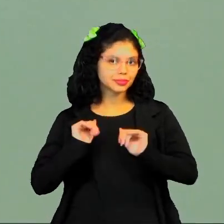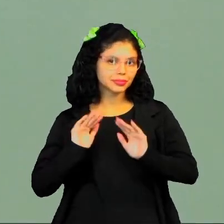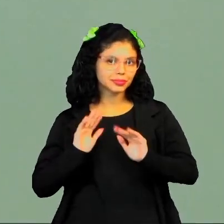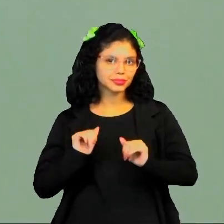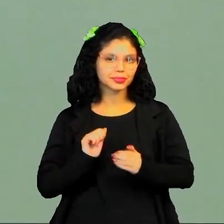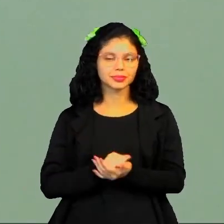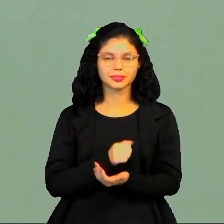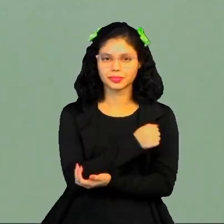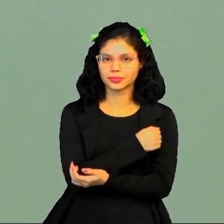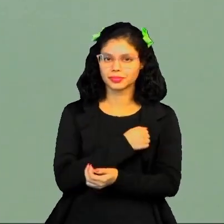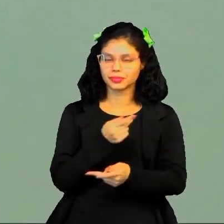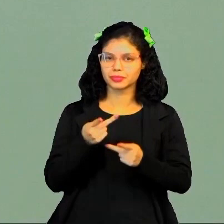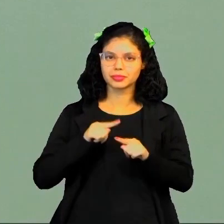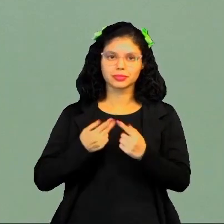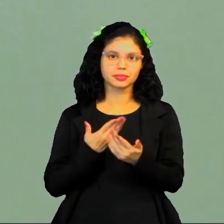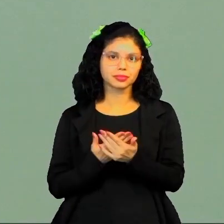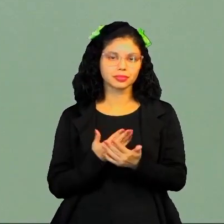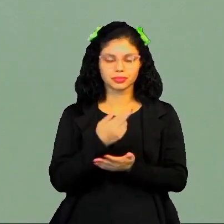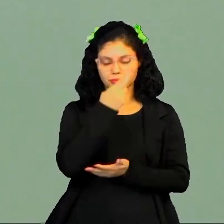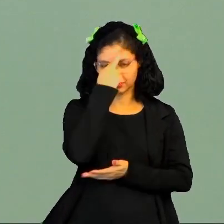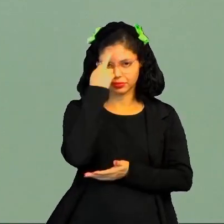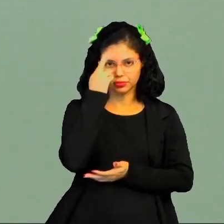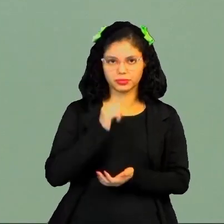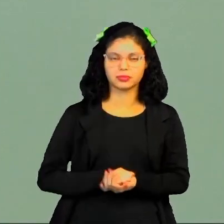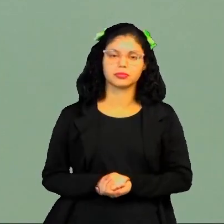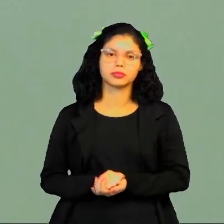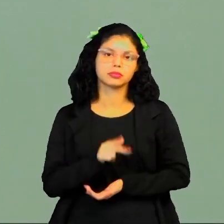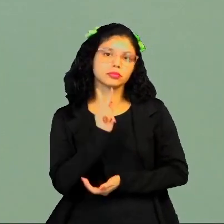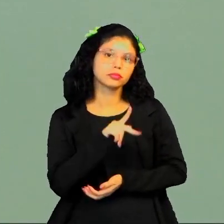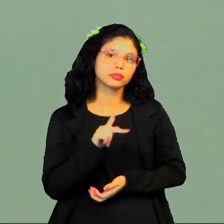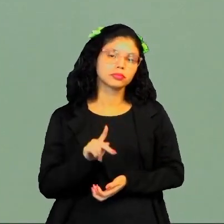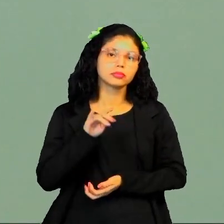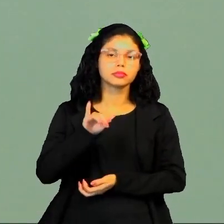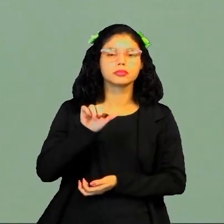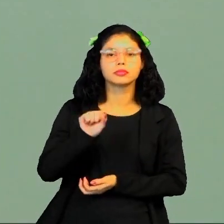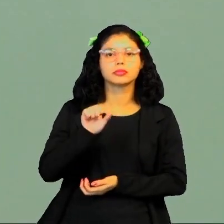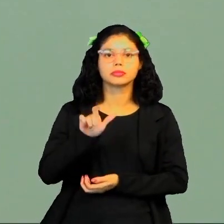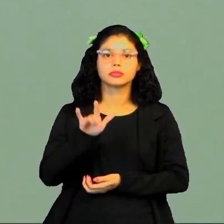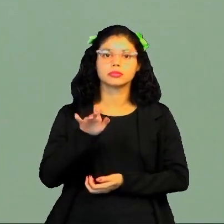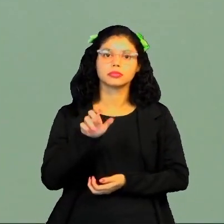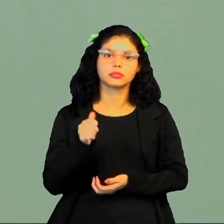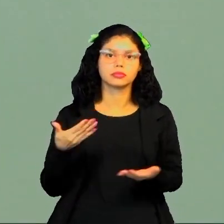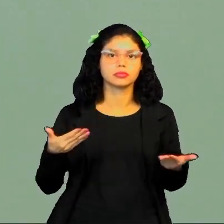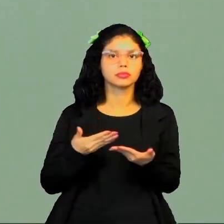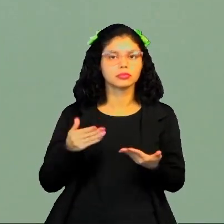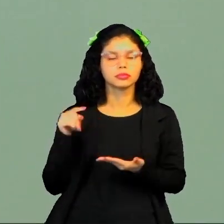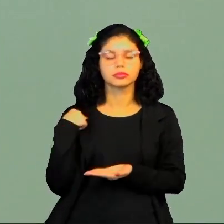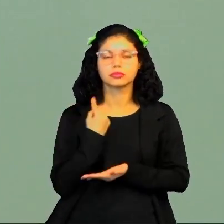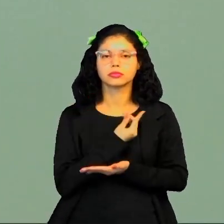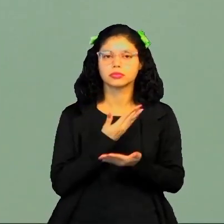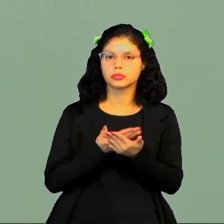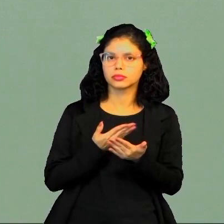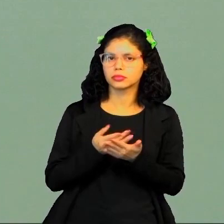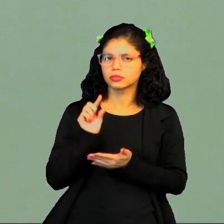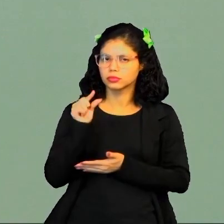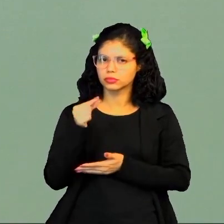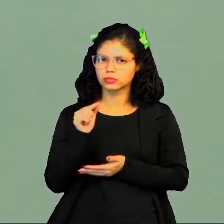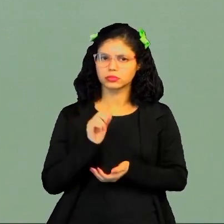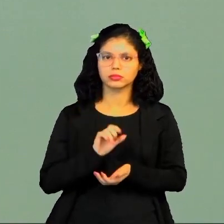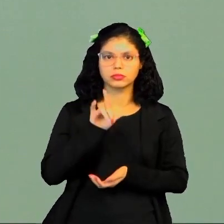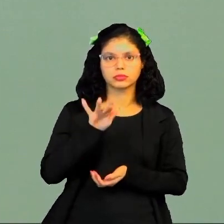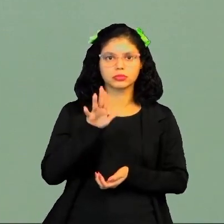Olá, alunos e alunos, bem-vindos a mais uma aula de História. Sou a professora Isabelle e na aula de hoje nós vamos estudar um pouco sobre o